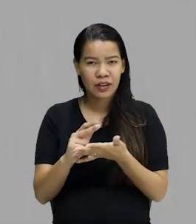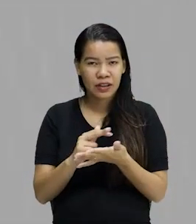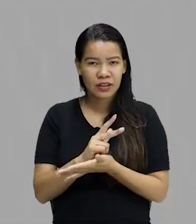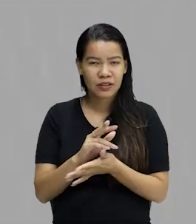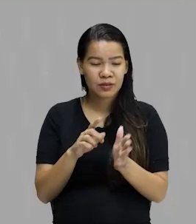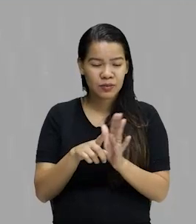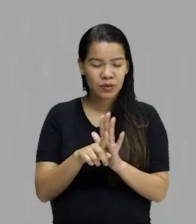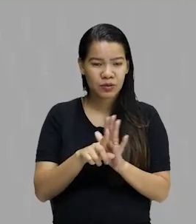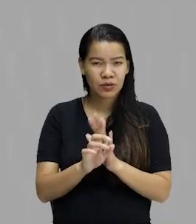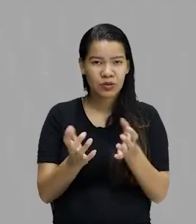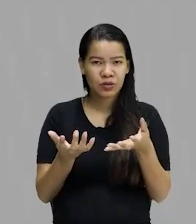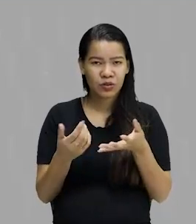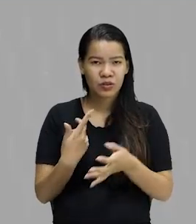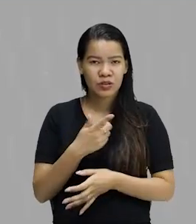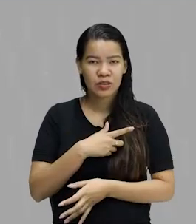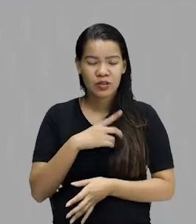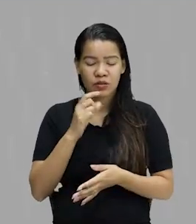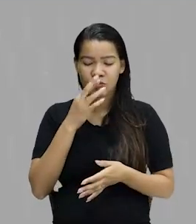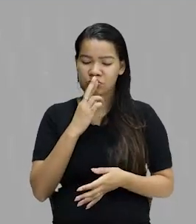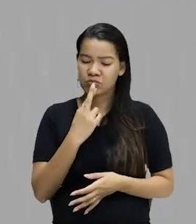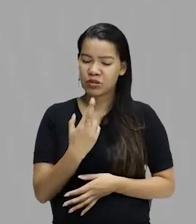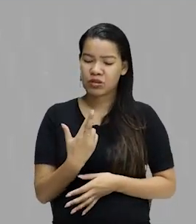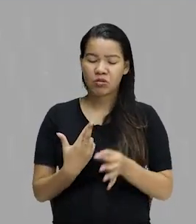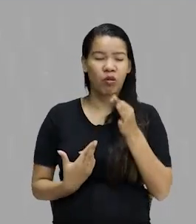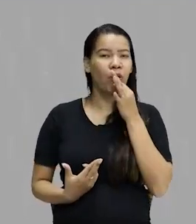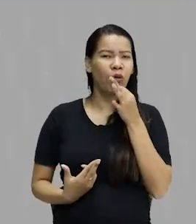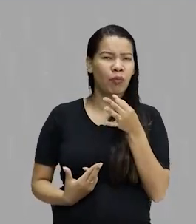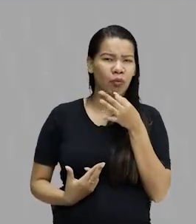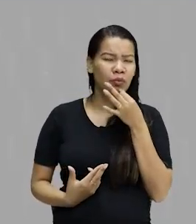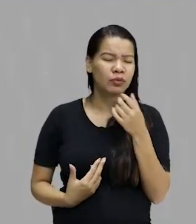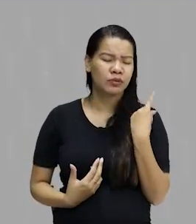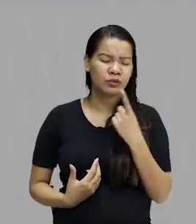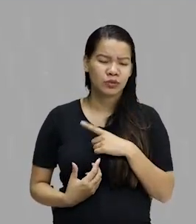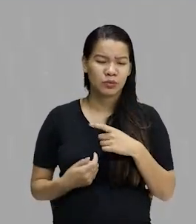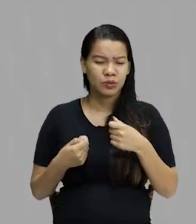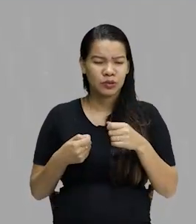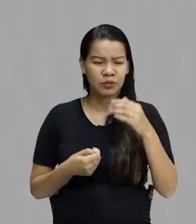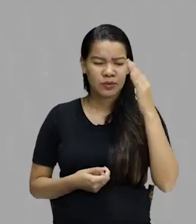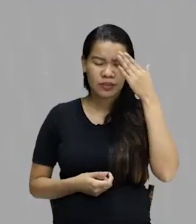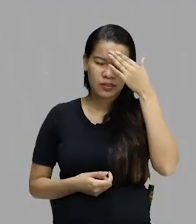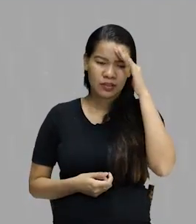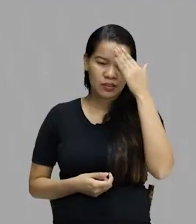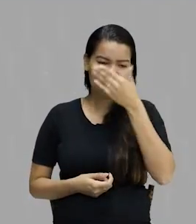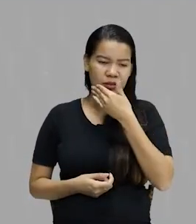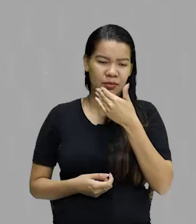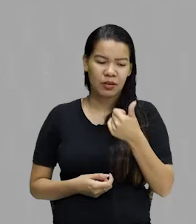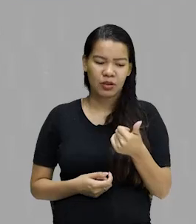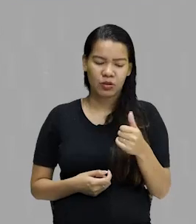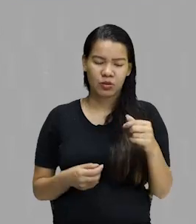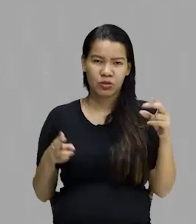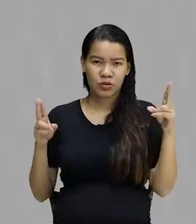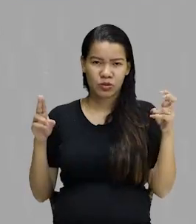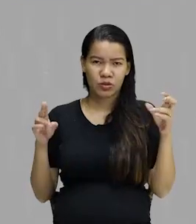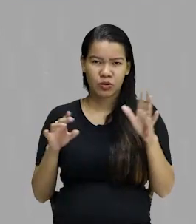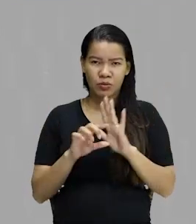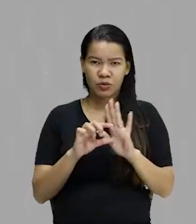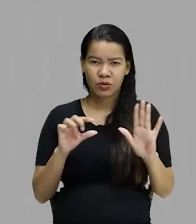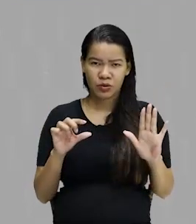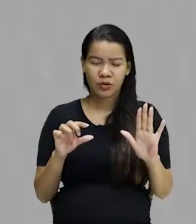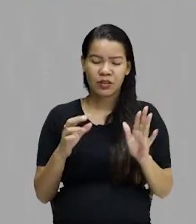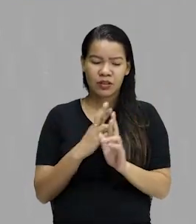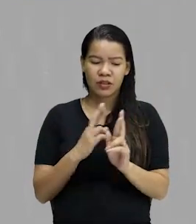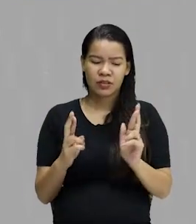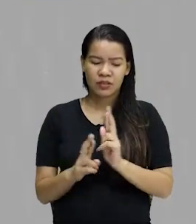vai responder, comentar, para a gente poder compreender melhor esse tópico relacionado